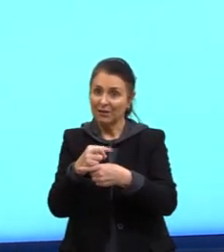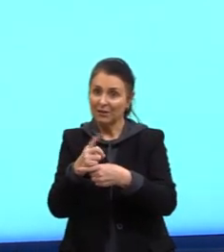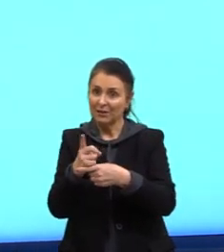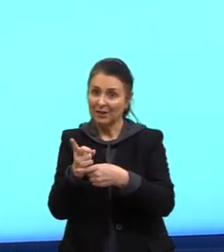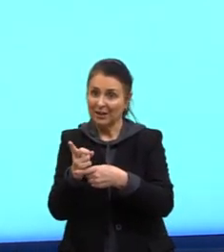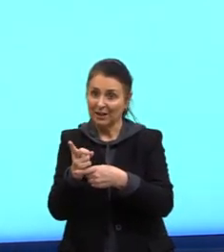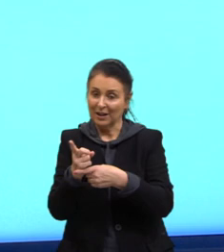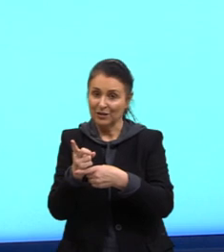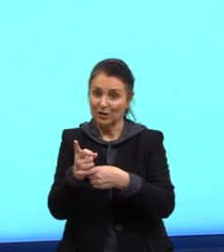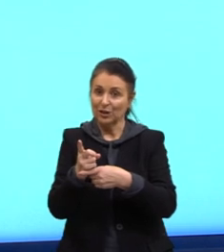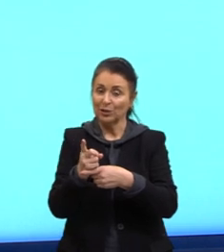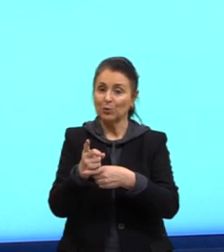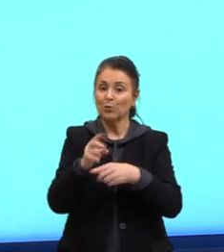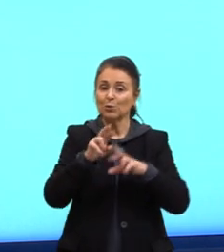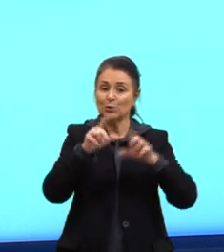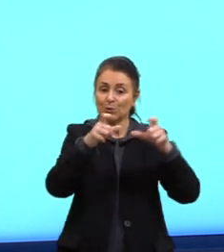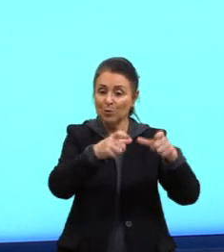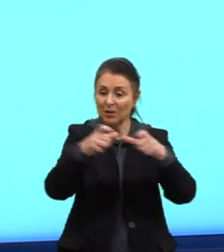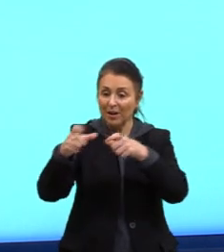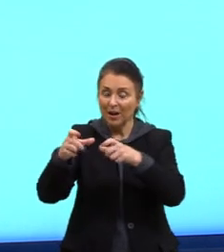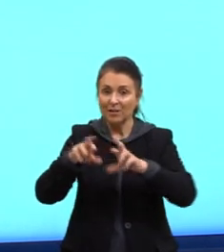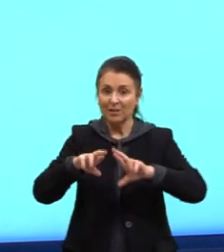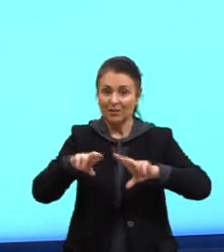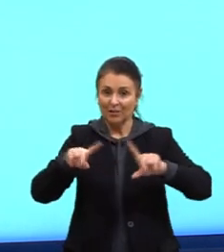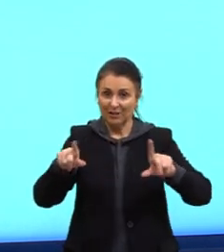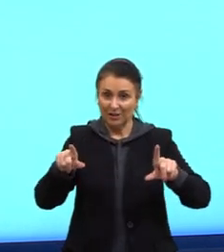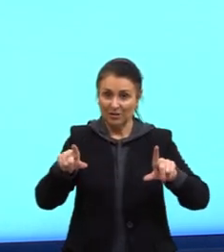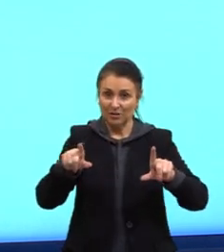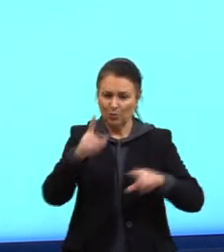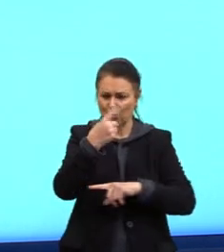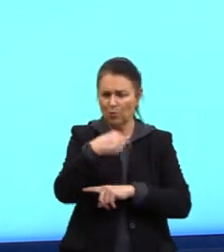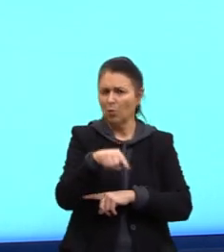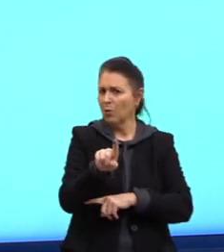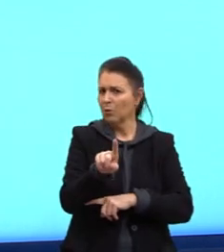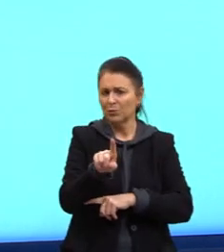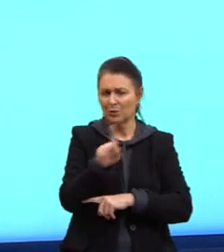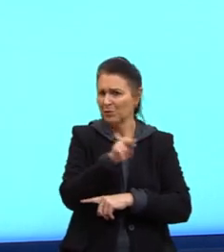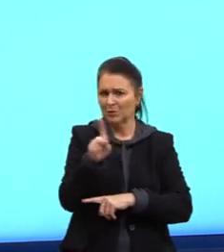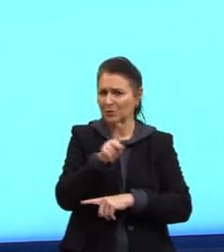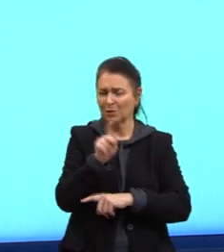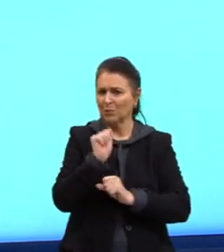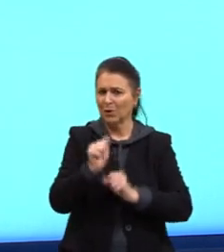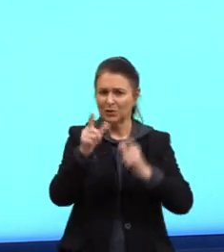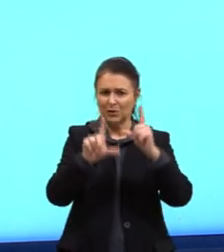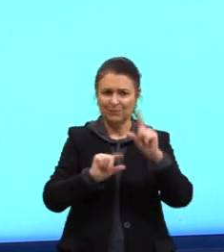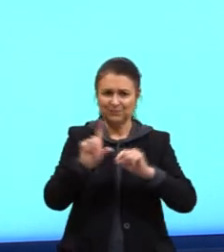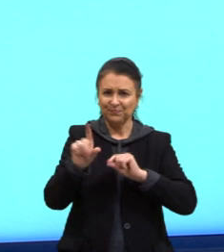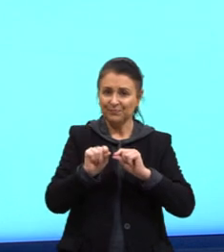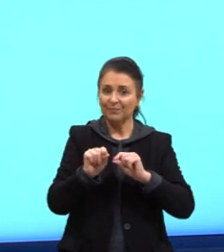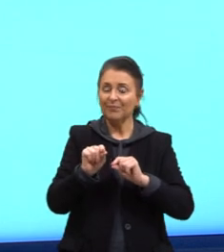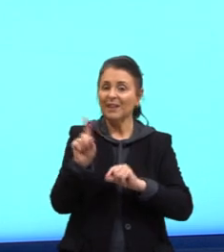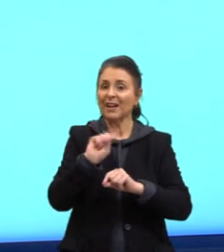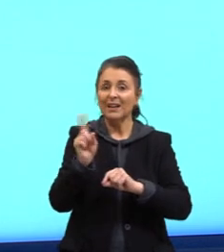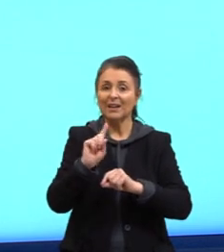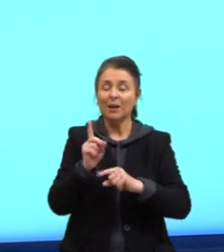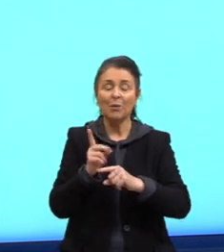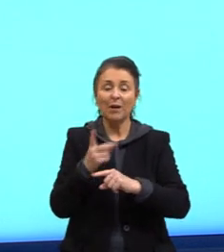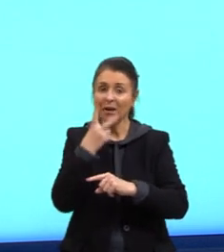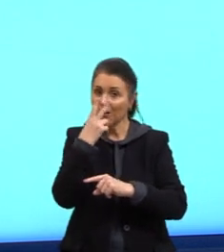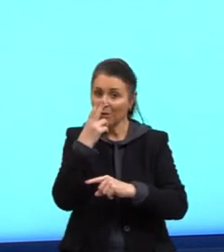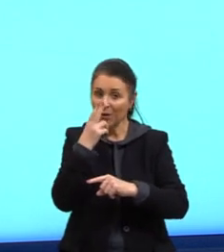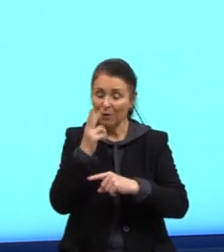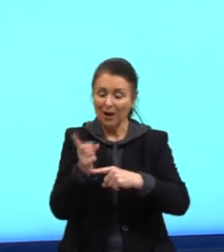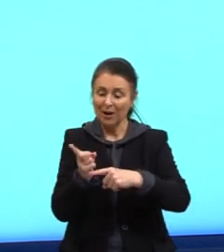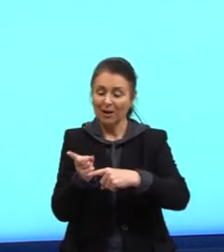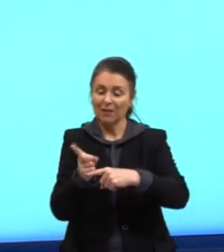nesse ponto aqui ou nesse aqui ou entanto os outros ela não é igual uma velocidade tangencial ela vai mudar